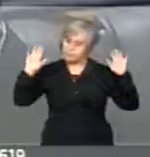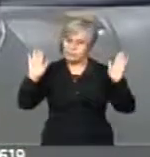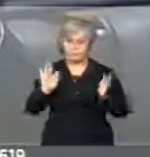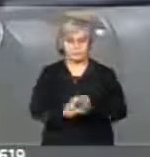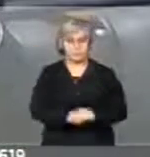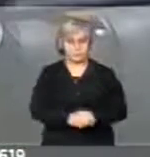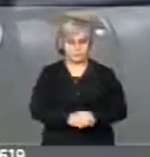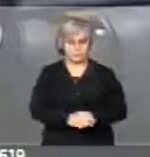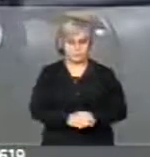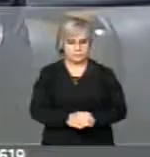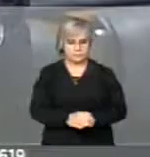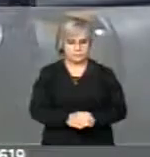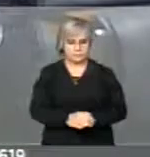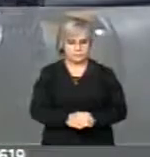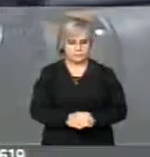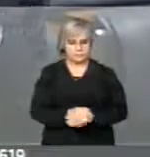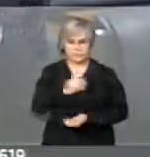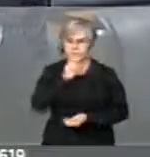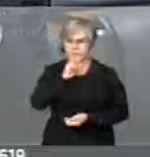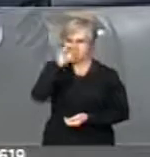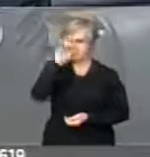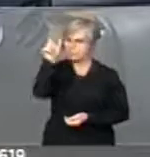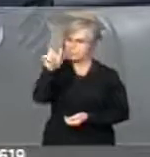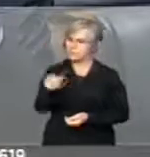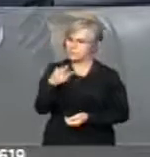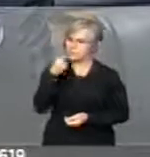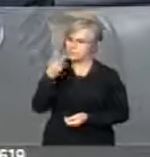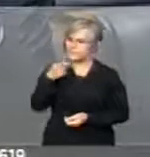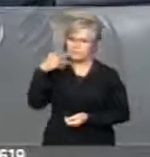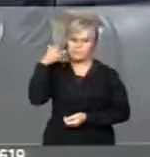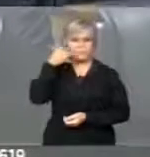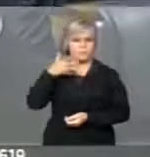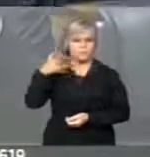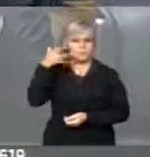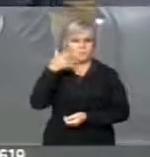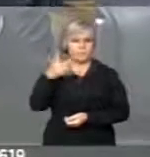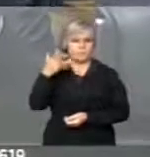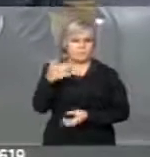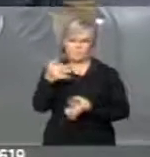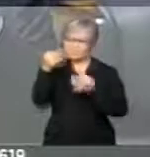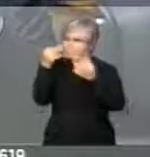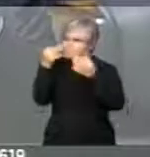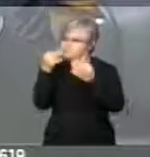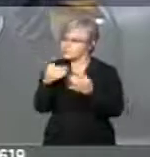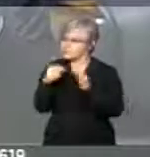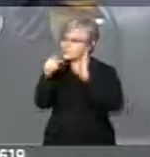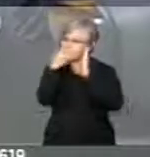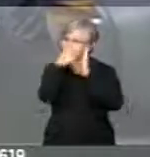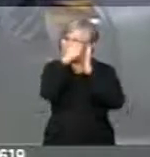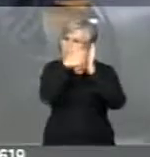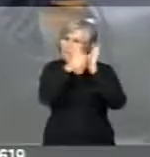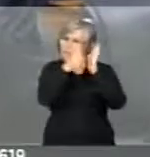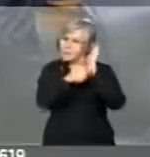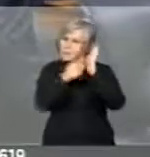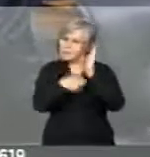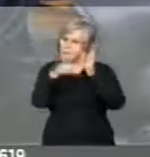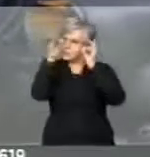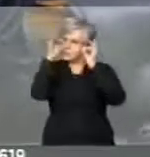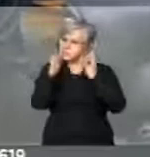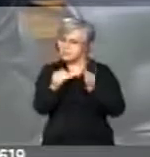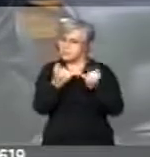Fraga, Vossa Excelência está fazendo um discurso de uma precisão